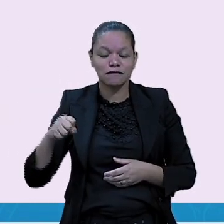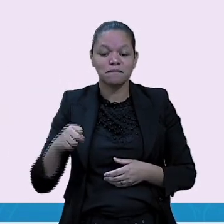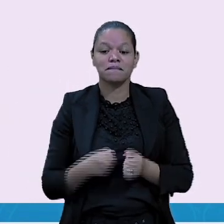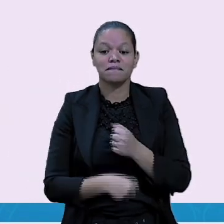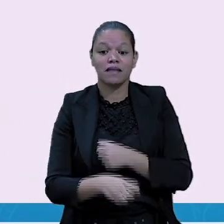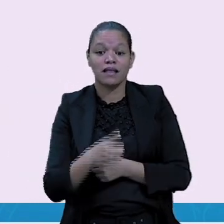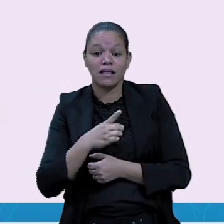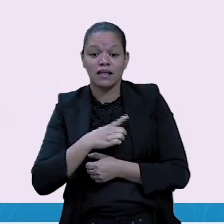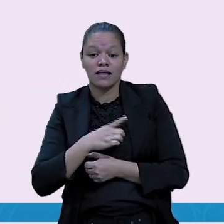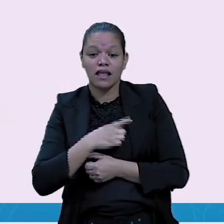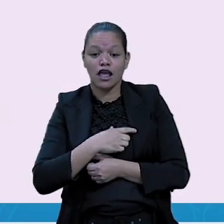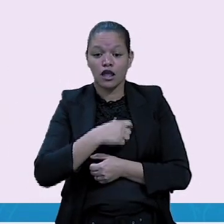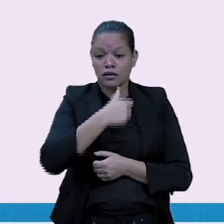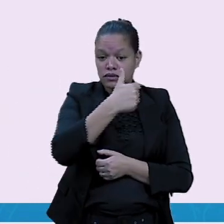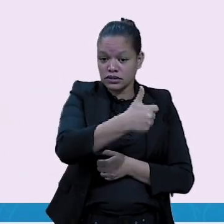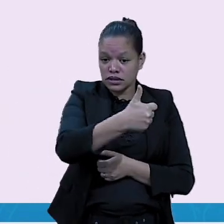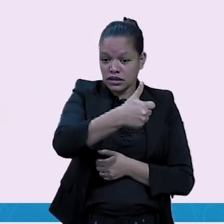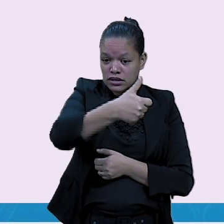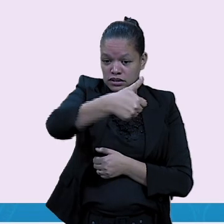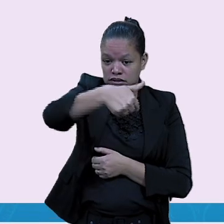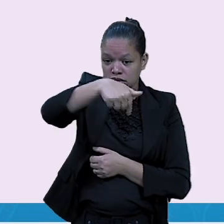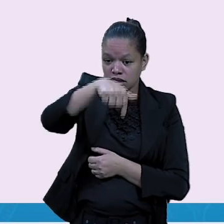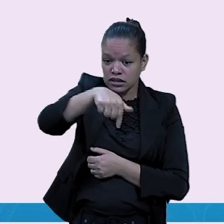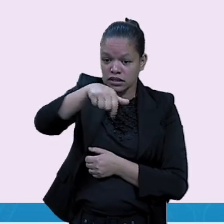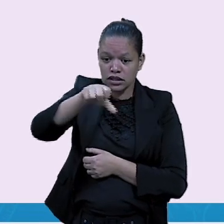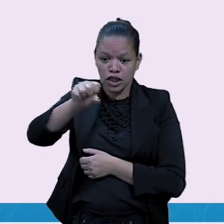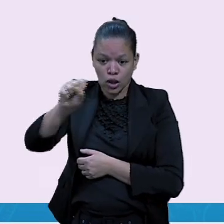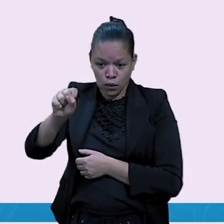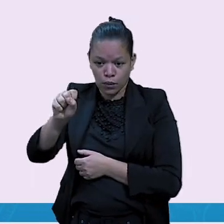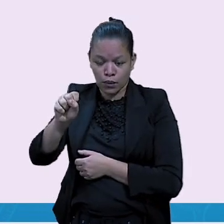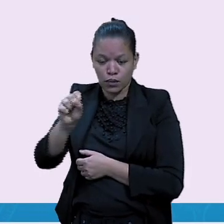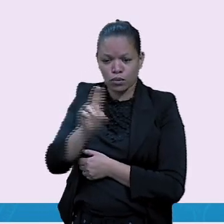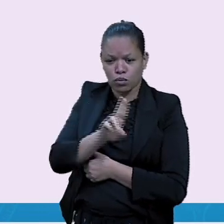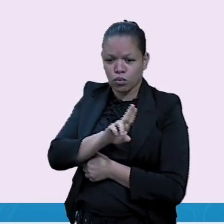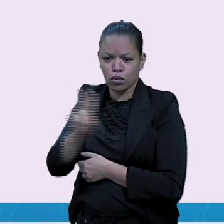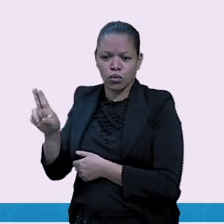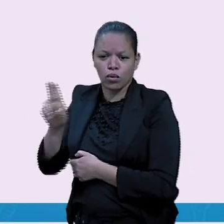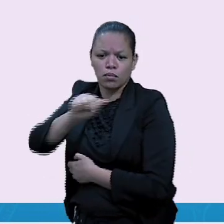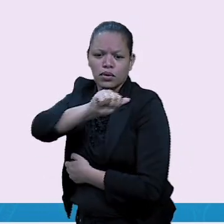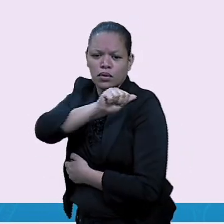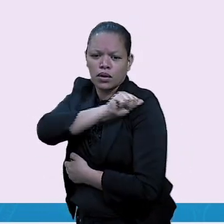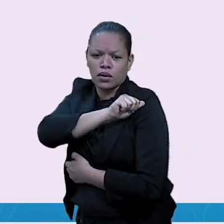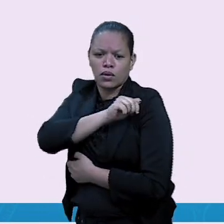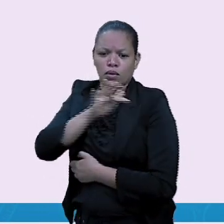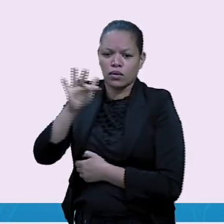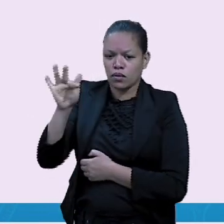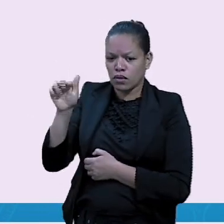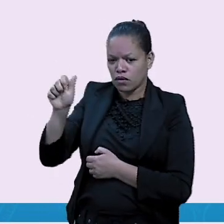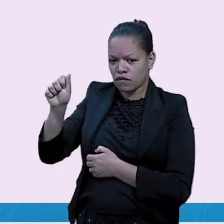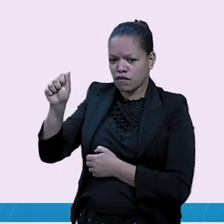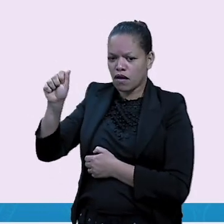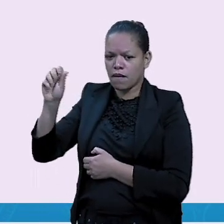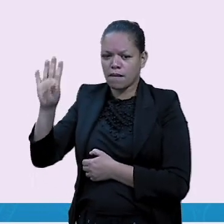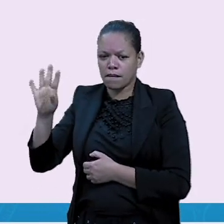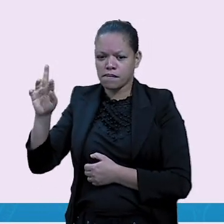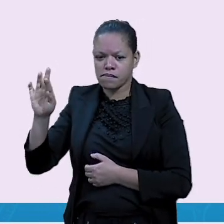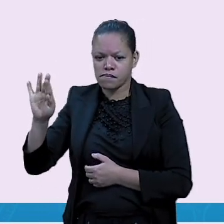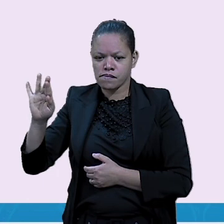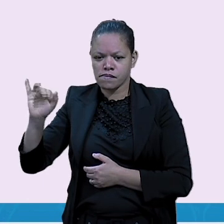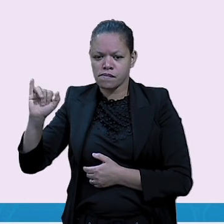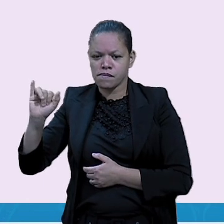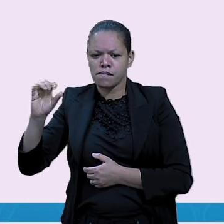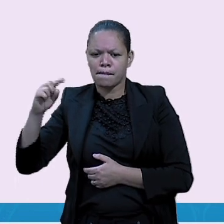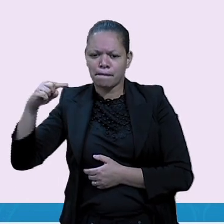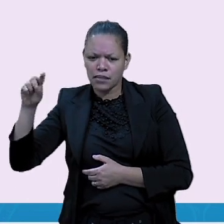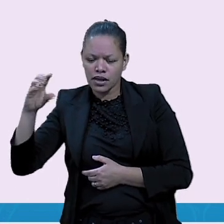178. Então, o aluno mais alto é o Fabrício e ele mede 178 centímetros.